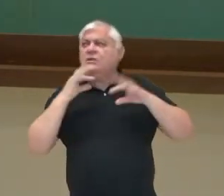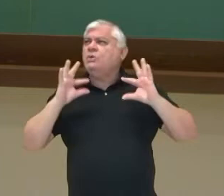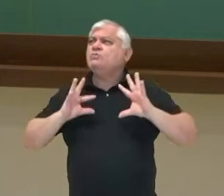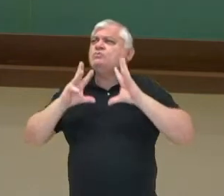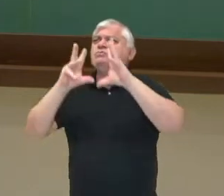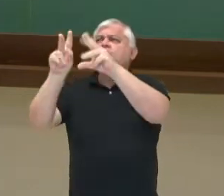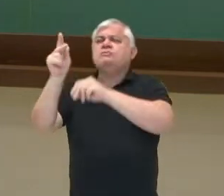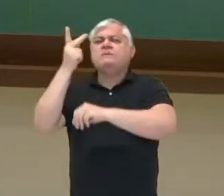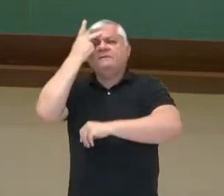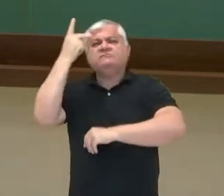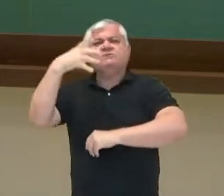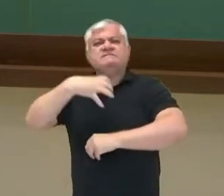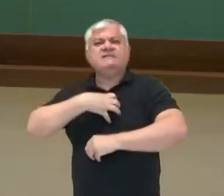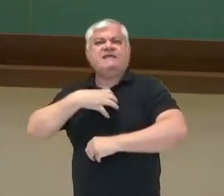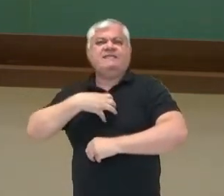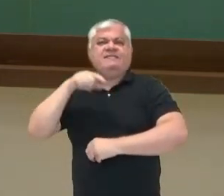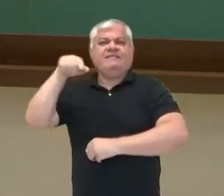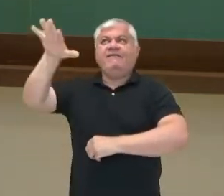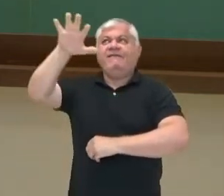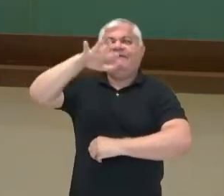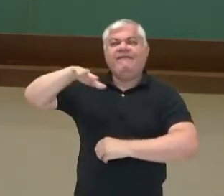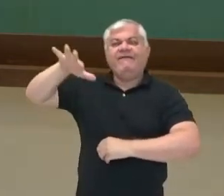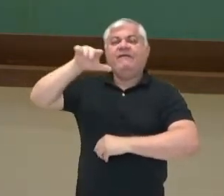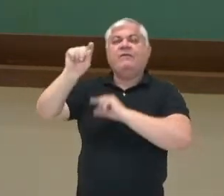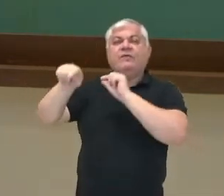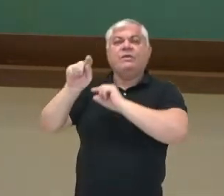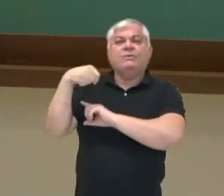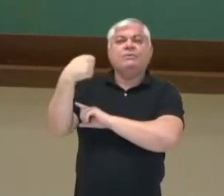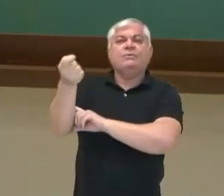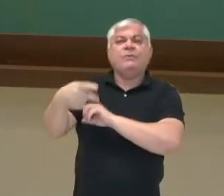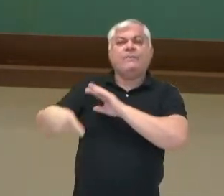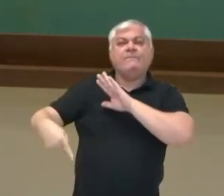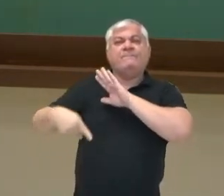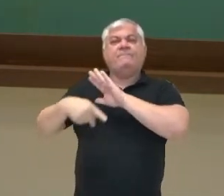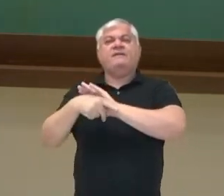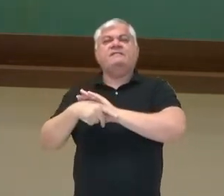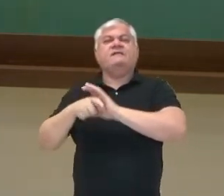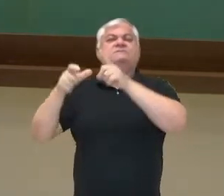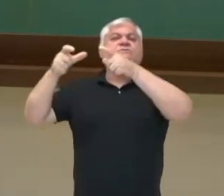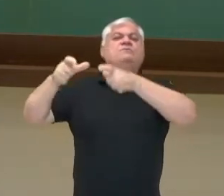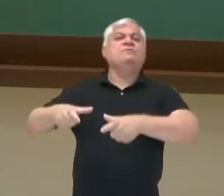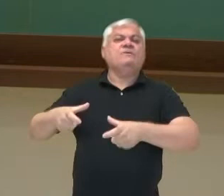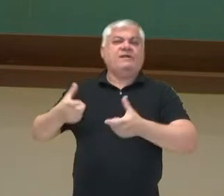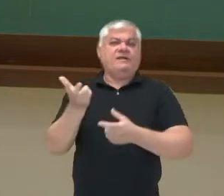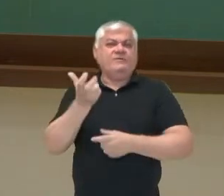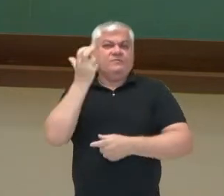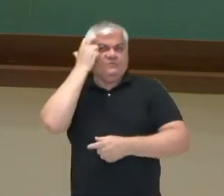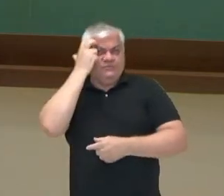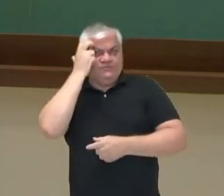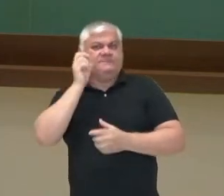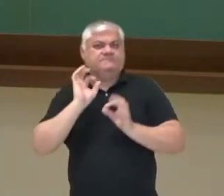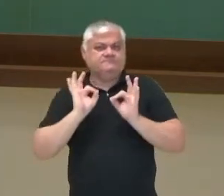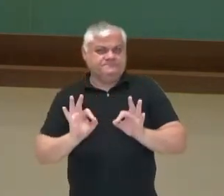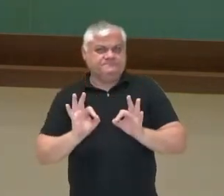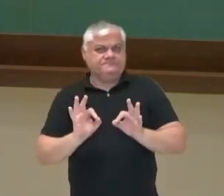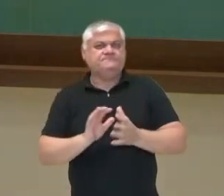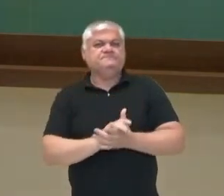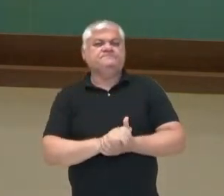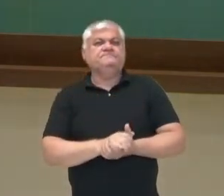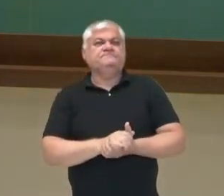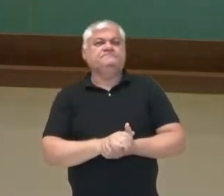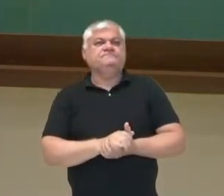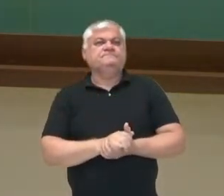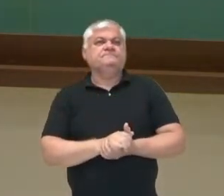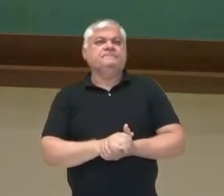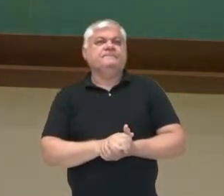naquela região também sentem, né, a respeito de ser pertencente àquela cultura, àquela região, tá bom? Muito bem.